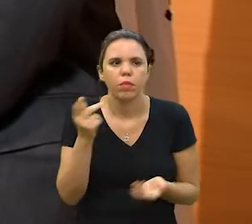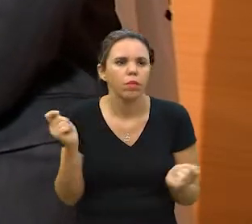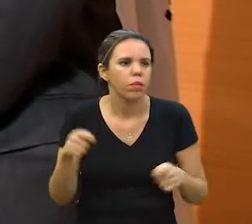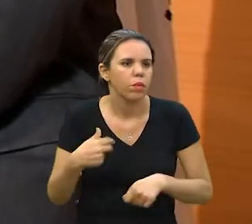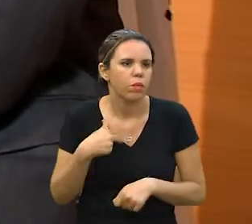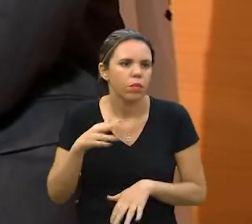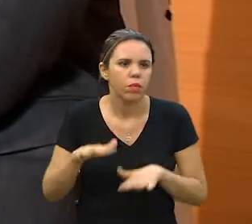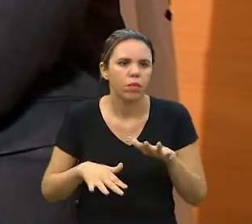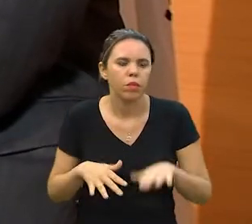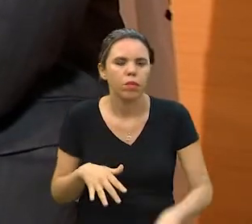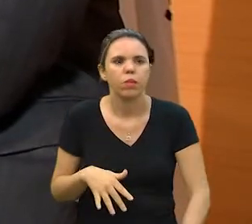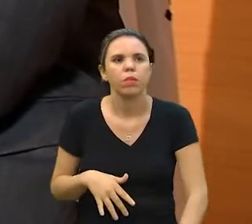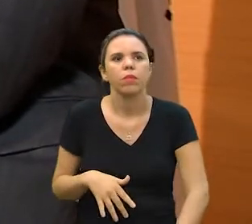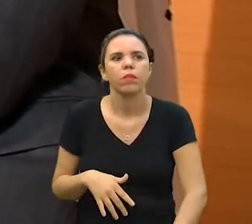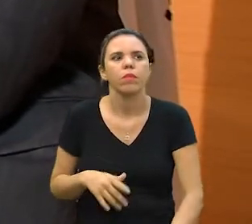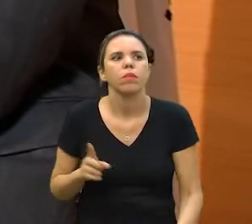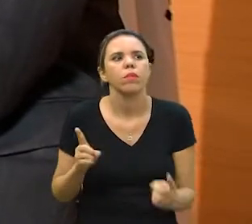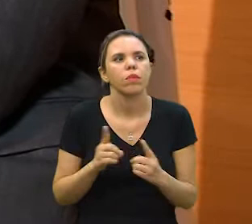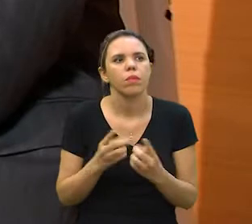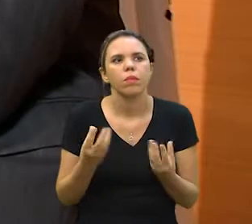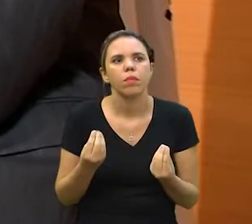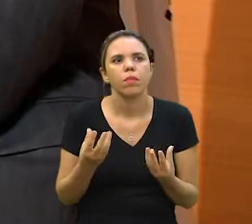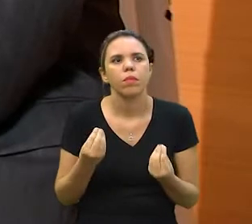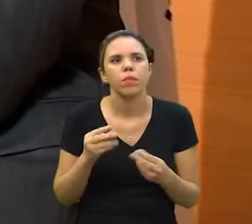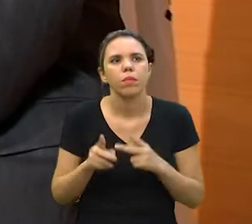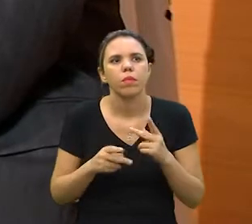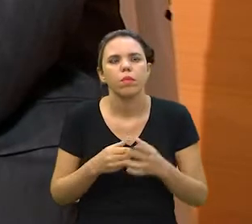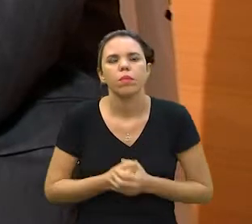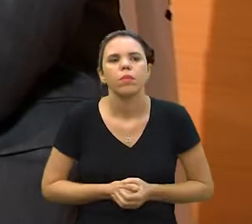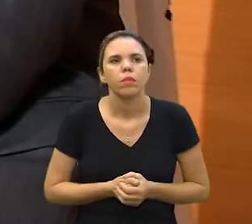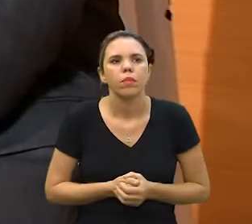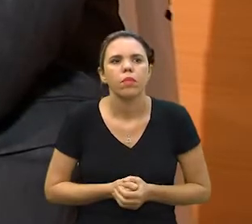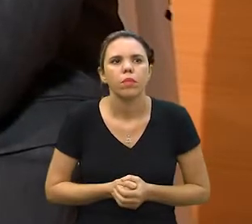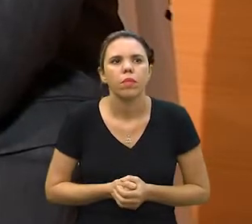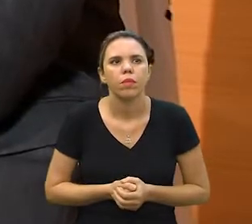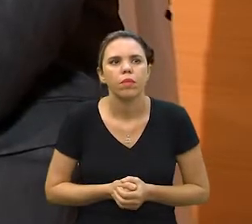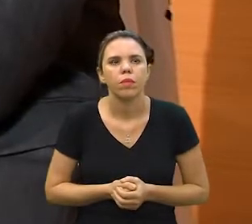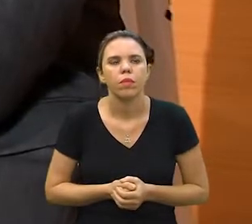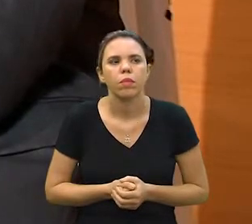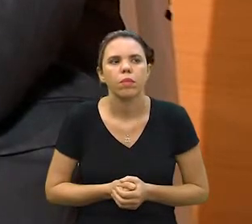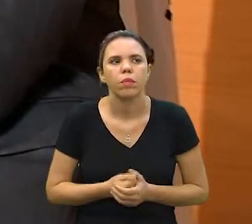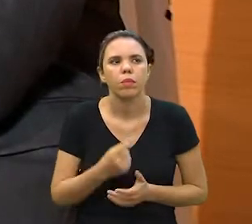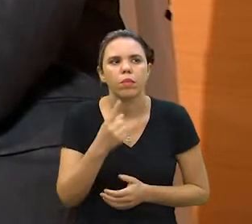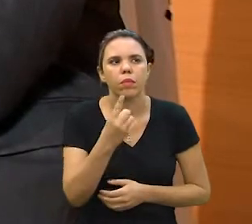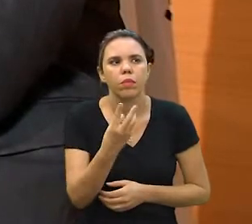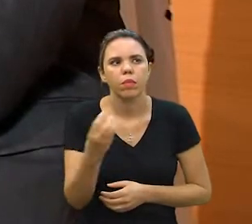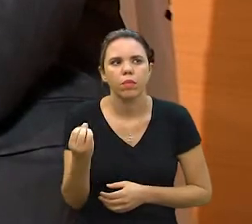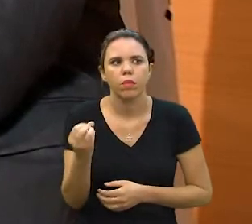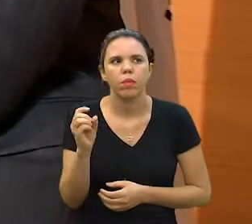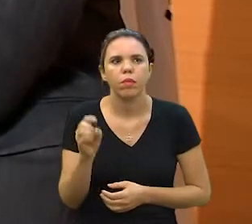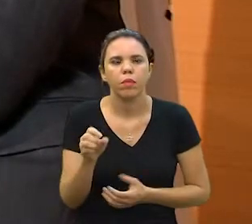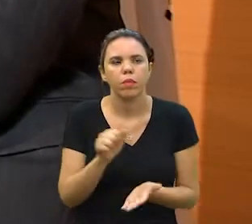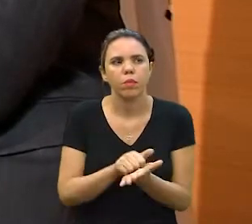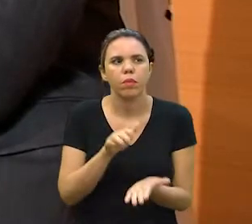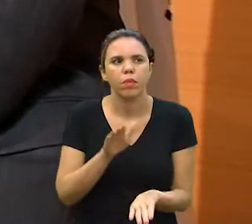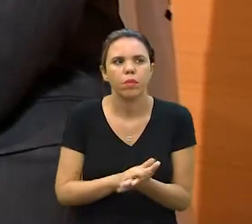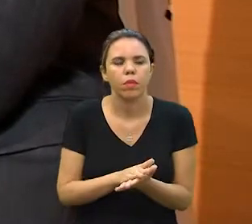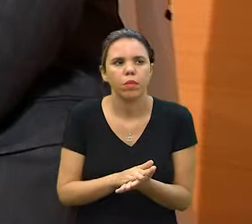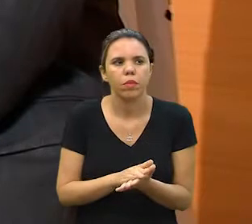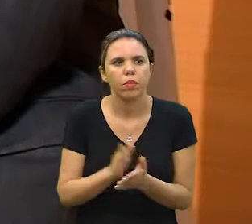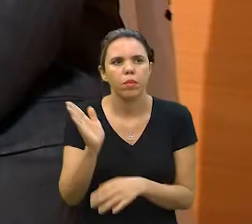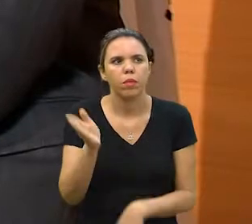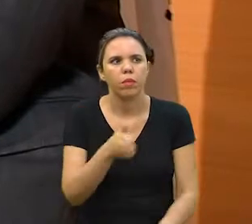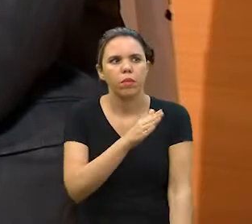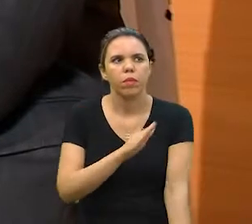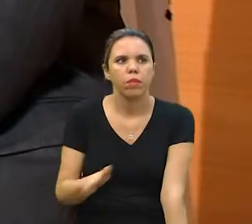nem sempre é possível, mas às vezes é possível atender e muita gente. Mais aí de 130 mil multas